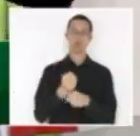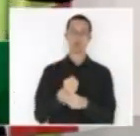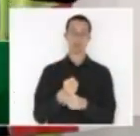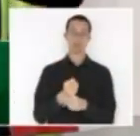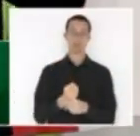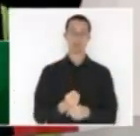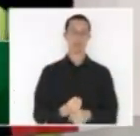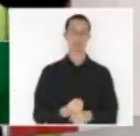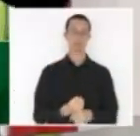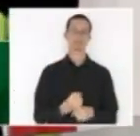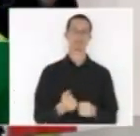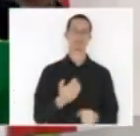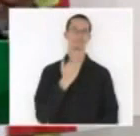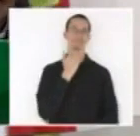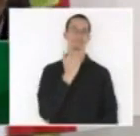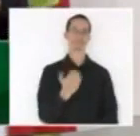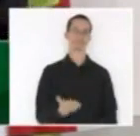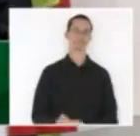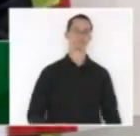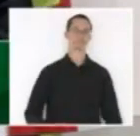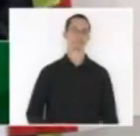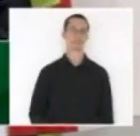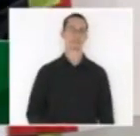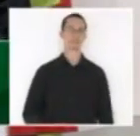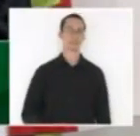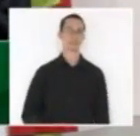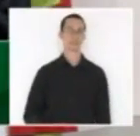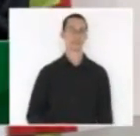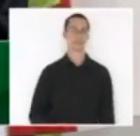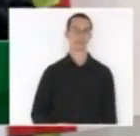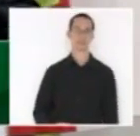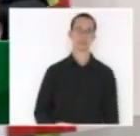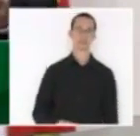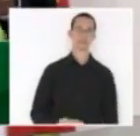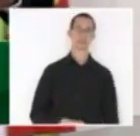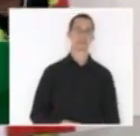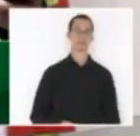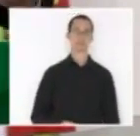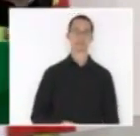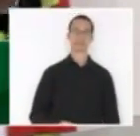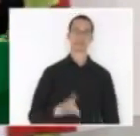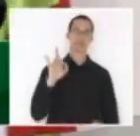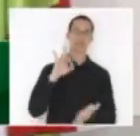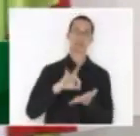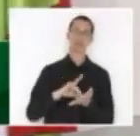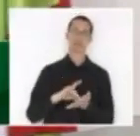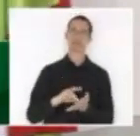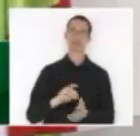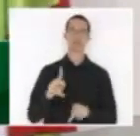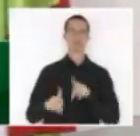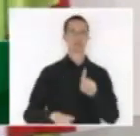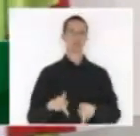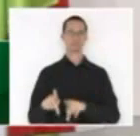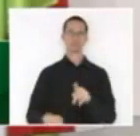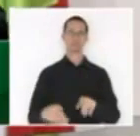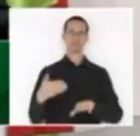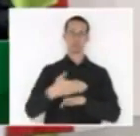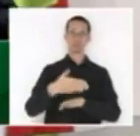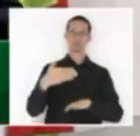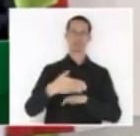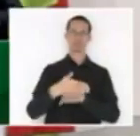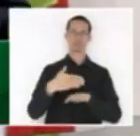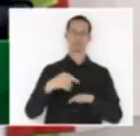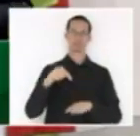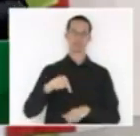muito distante, muito longe de uma efetiva participação da nossa população desse